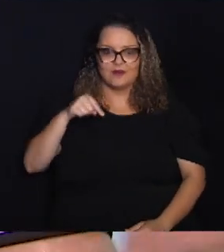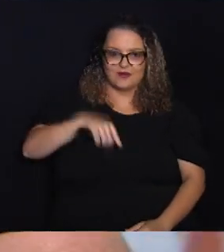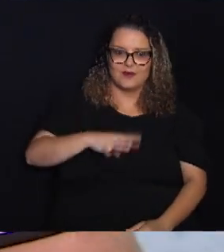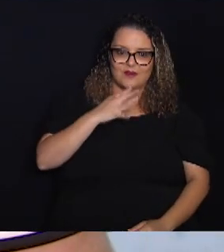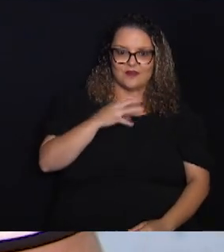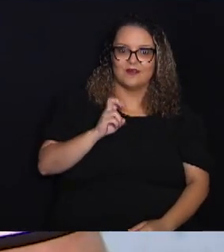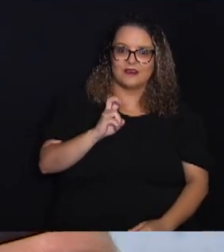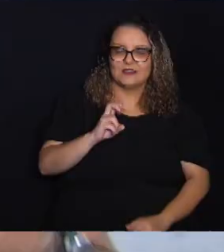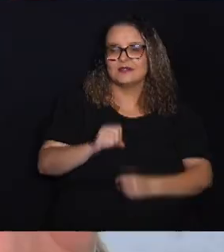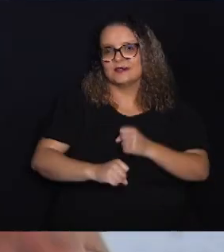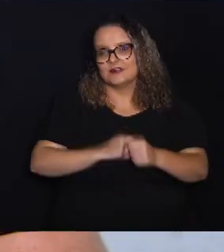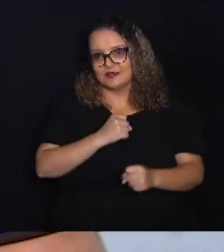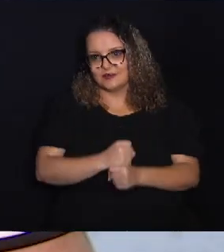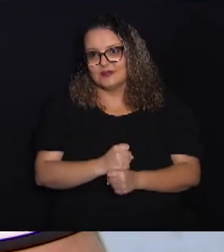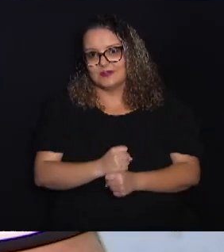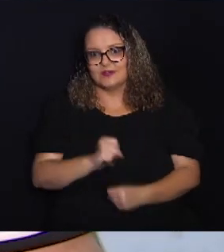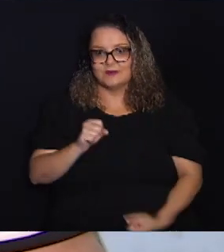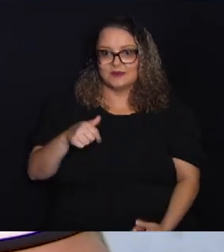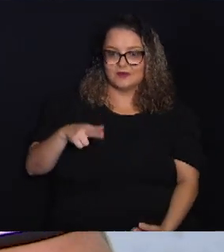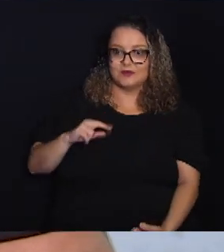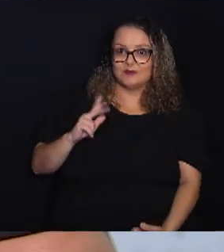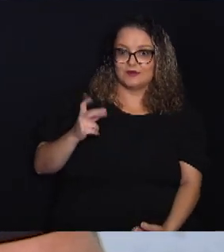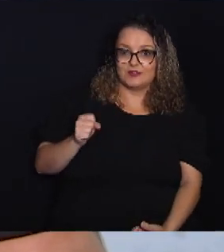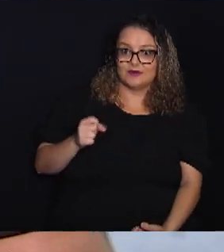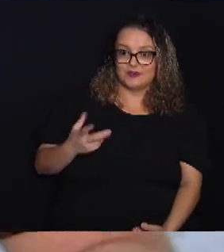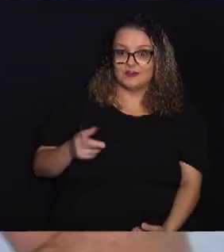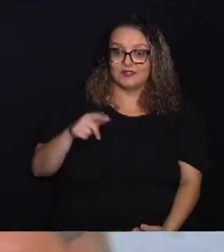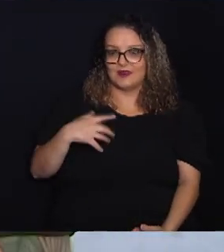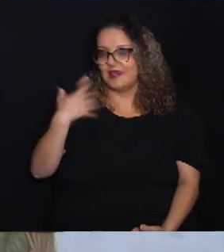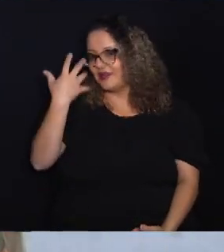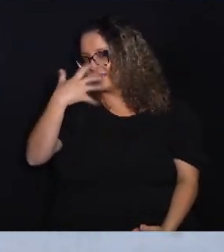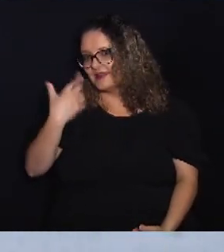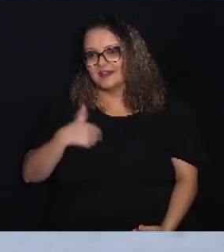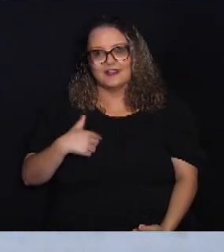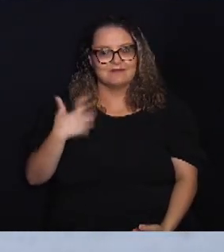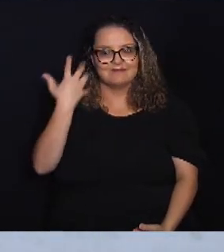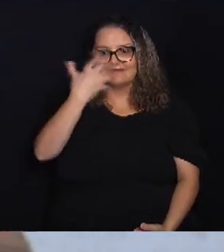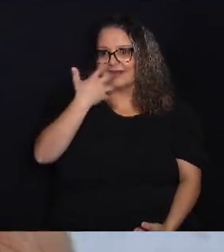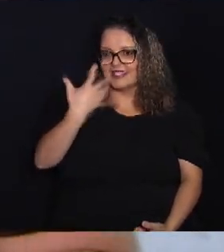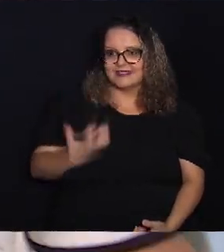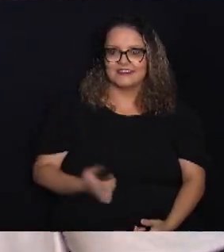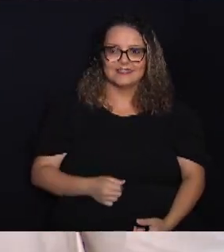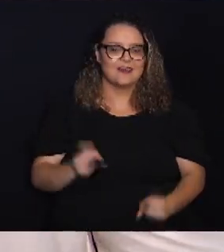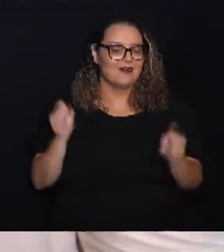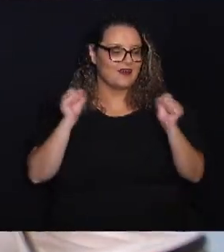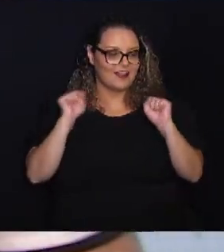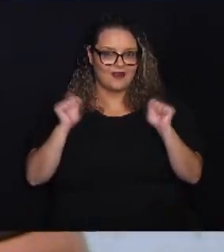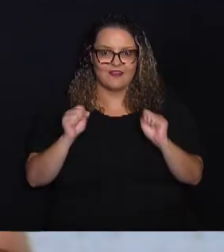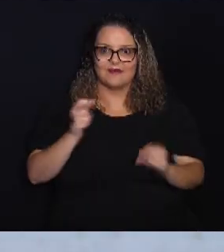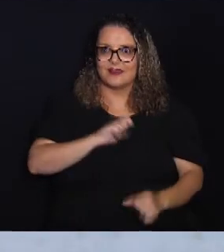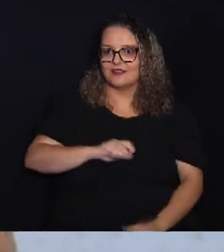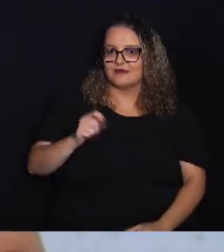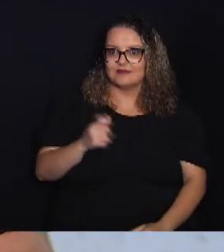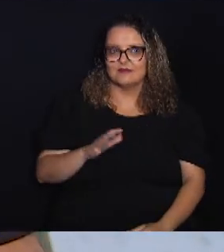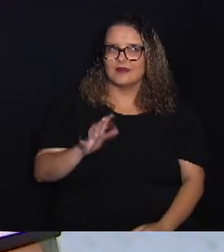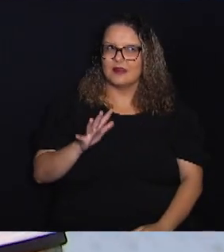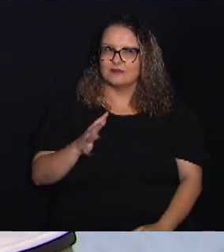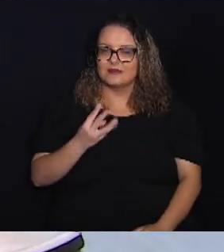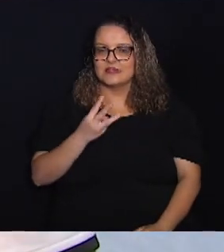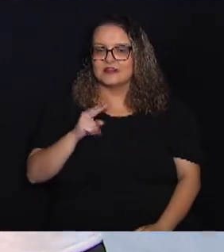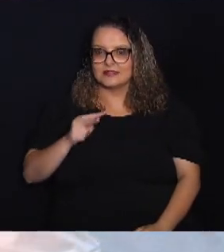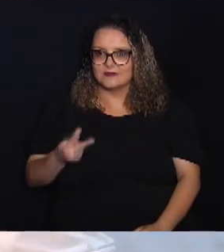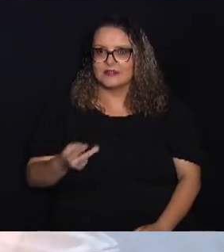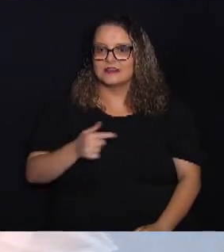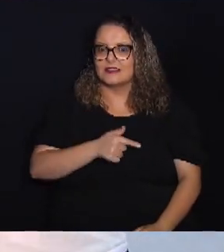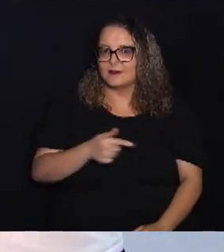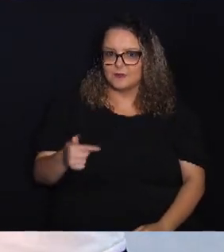pai eu vim conhecer o squash já fazem 5 anos. E o squash, como o Jaime estava falando, é um esporte apaixonante. Eu me apaixonei, eu gosto muito de